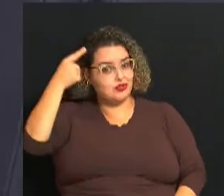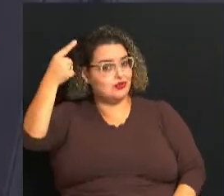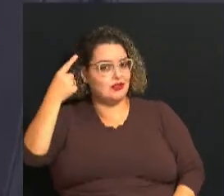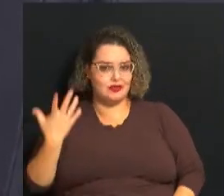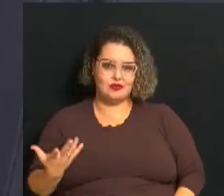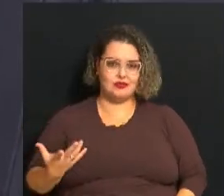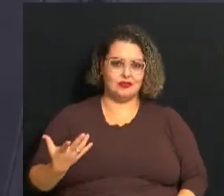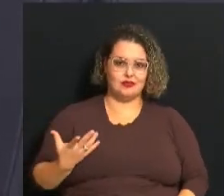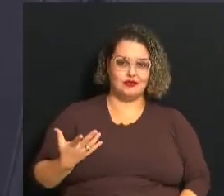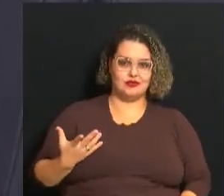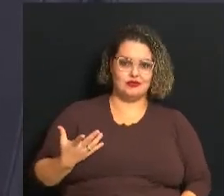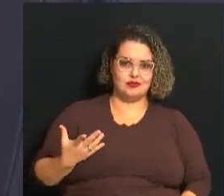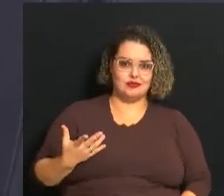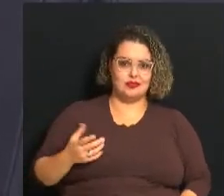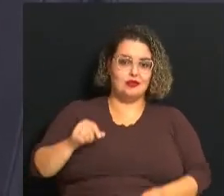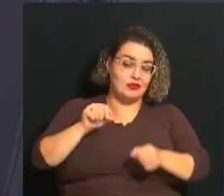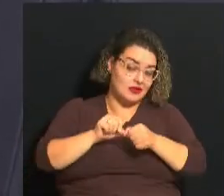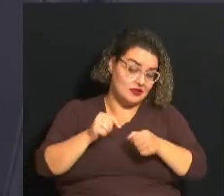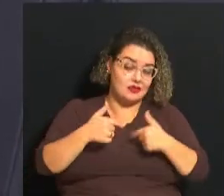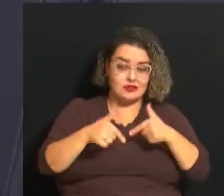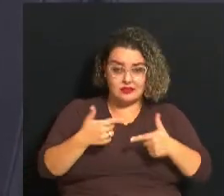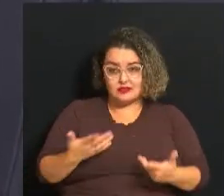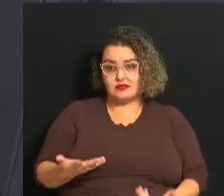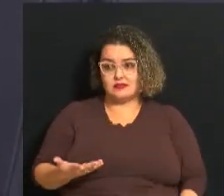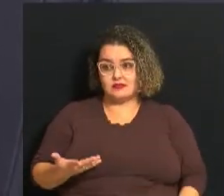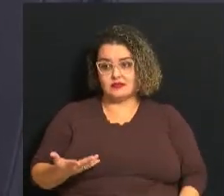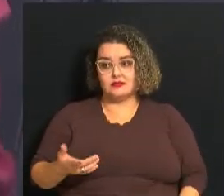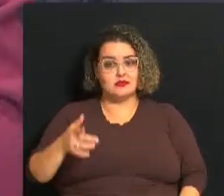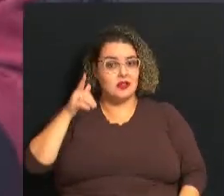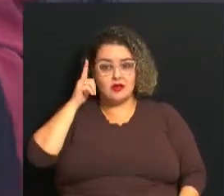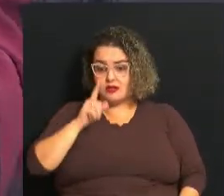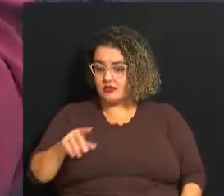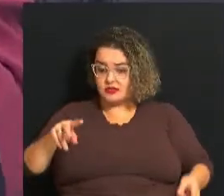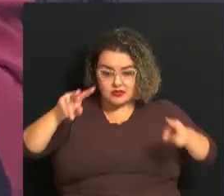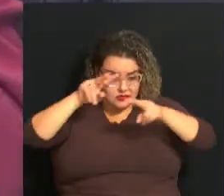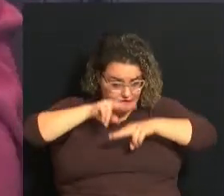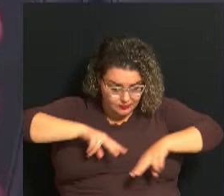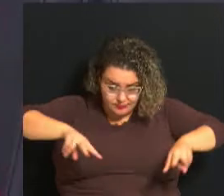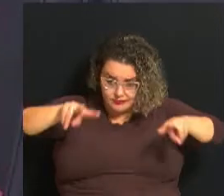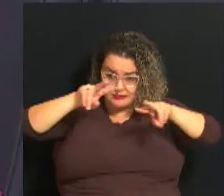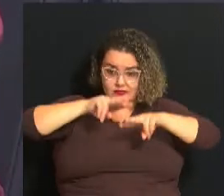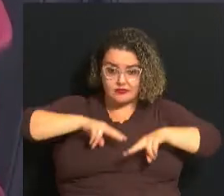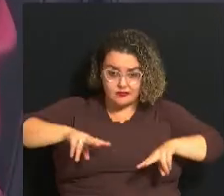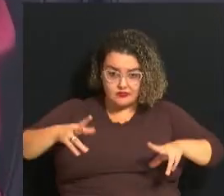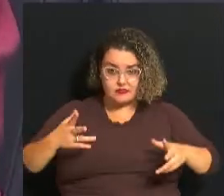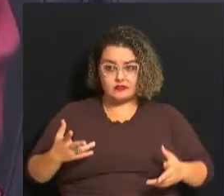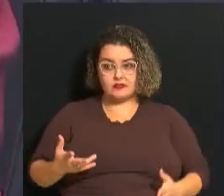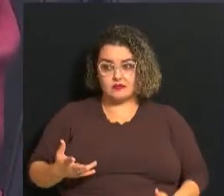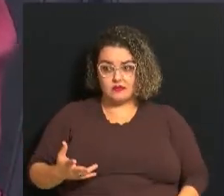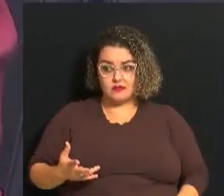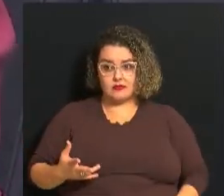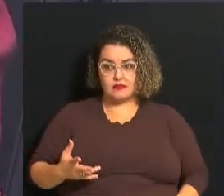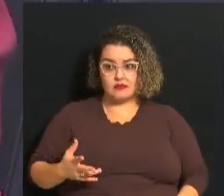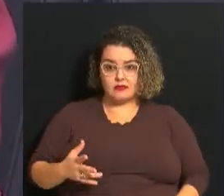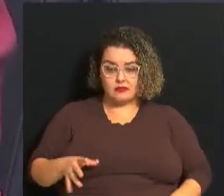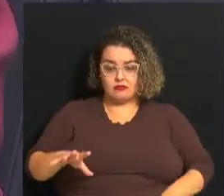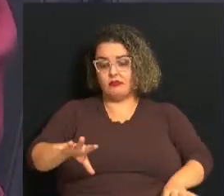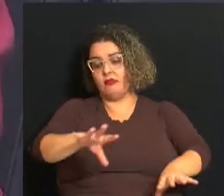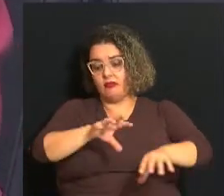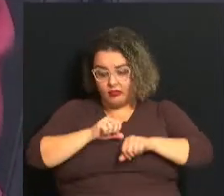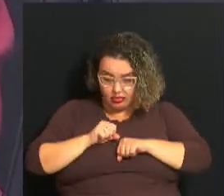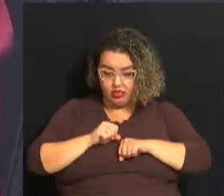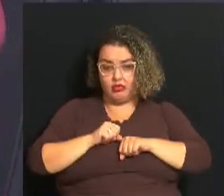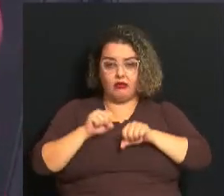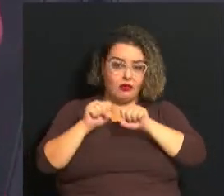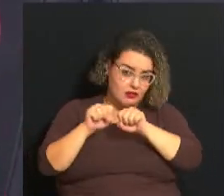contra os trabalhadores com aqueles que não estão conseguindo enxergar e estão sendo totalmente absorvido por esse sistema